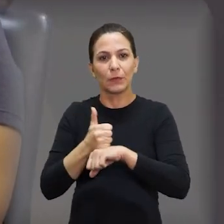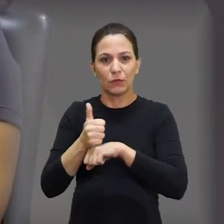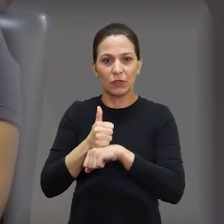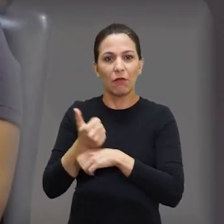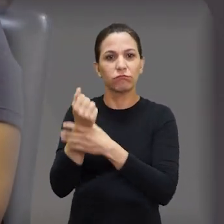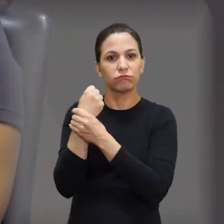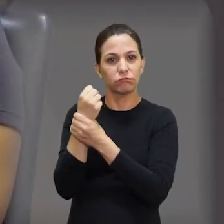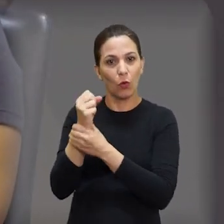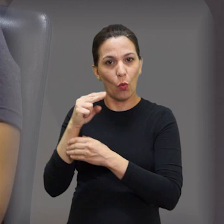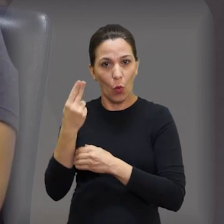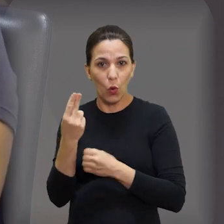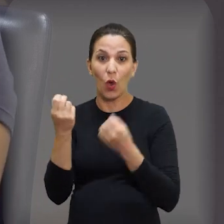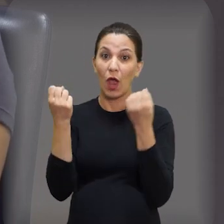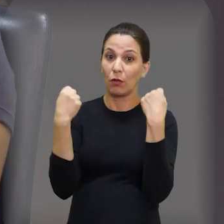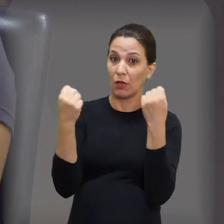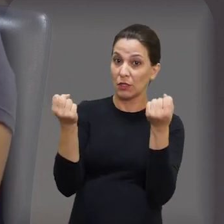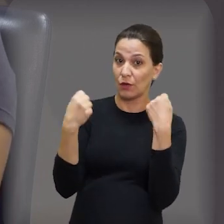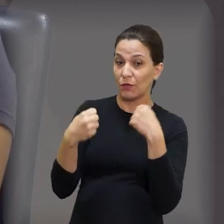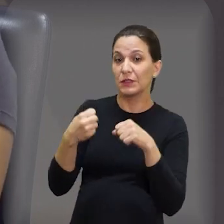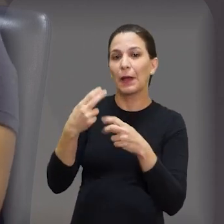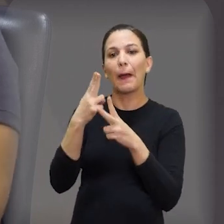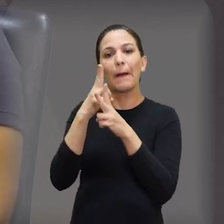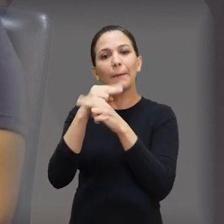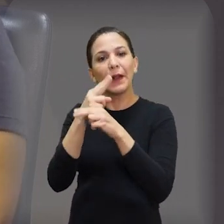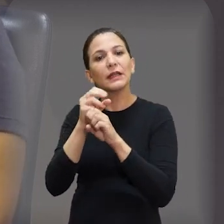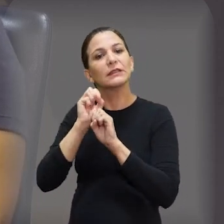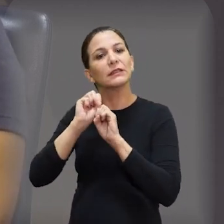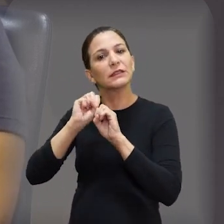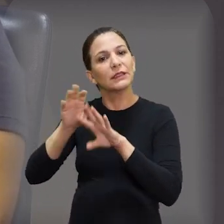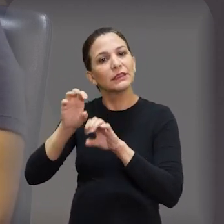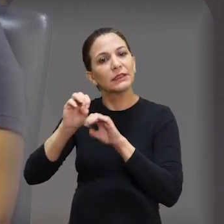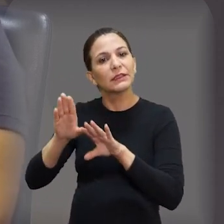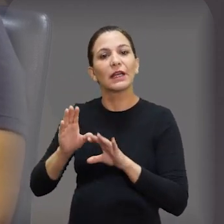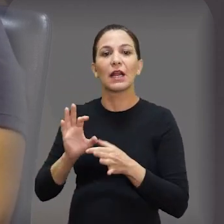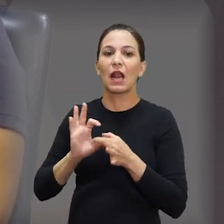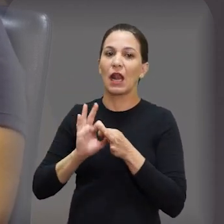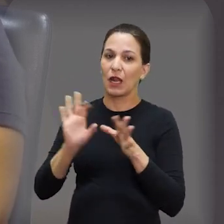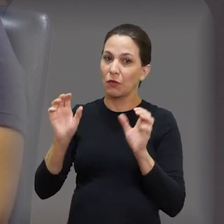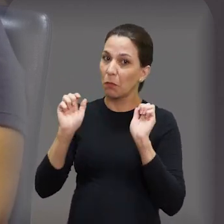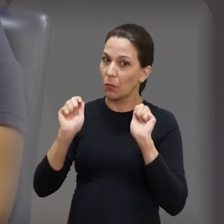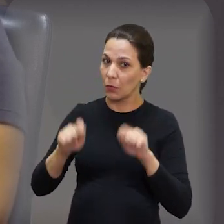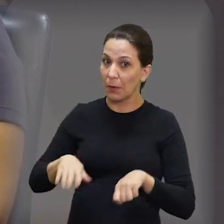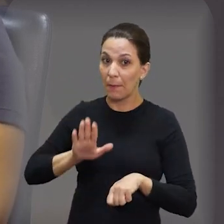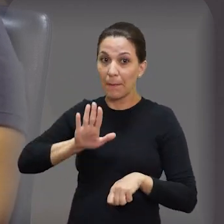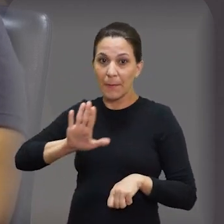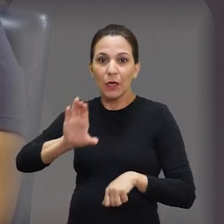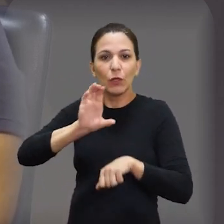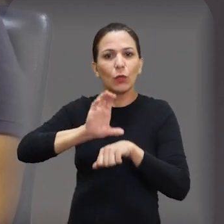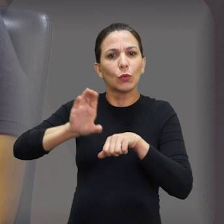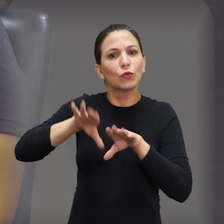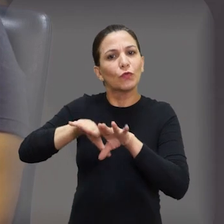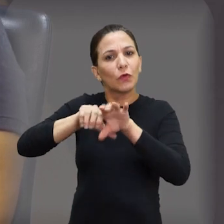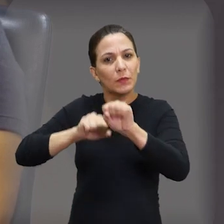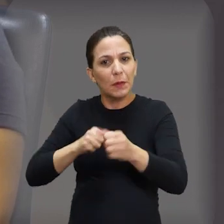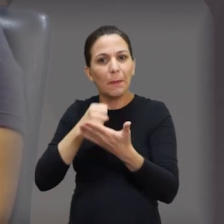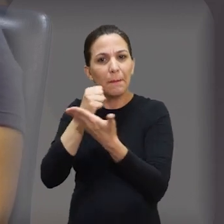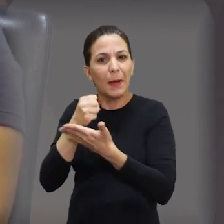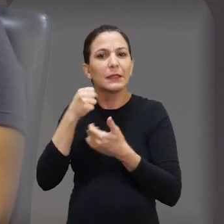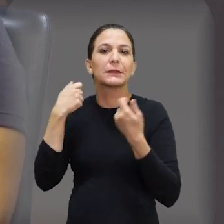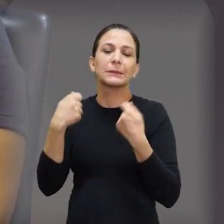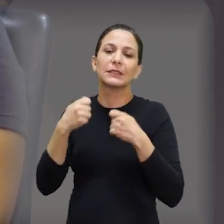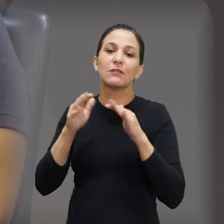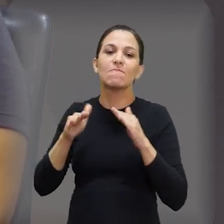legislação ela permite que fisioterapeutas ou profissionais de educação física deem aula de Pilates, mas é necessário que se tenha o